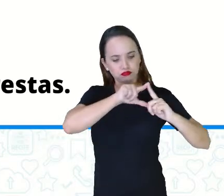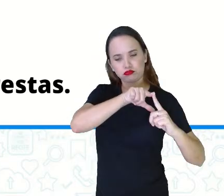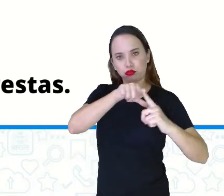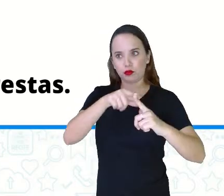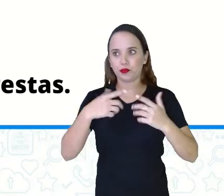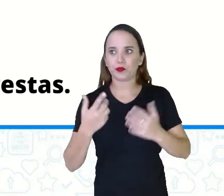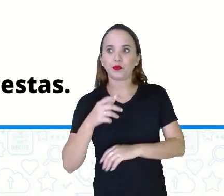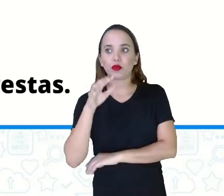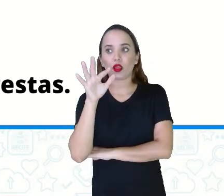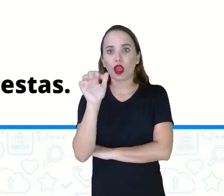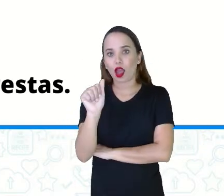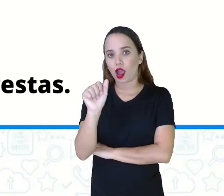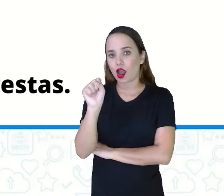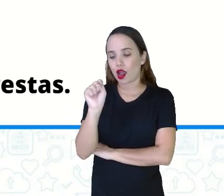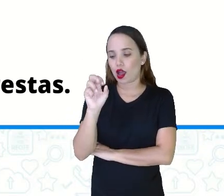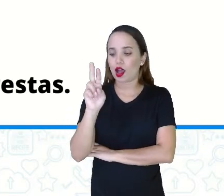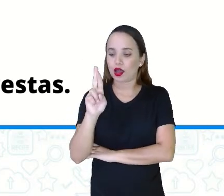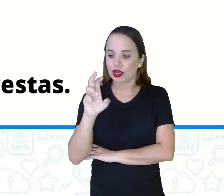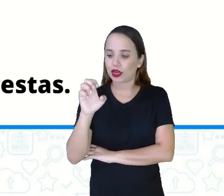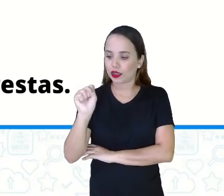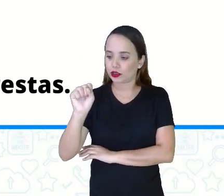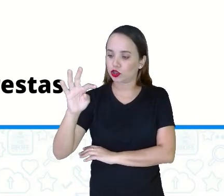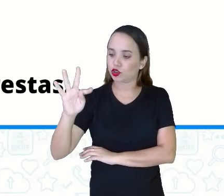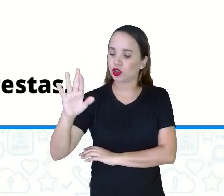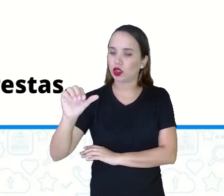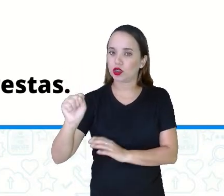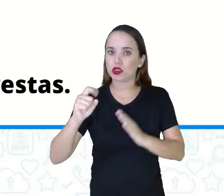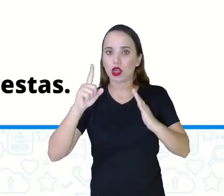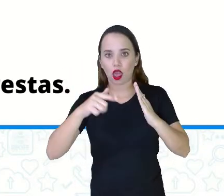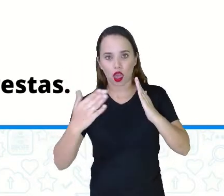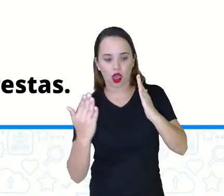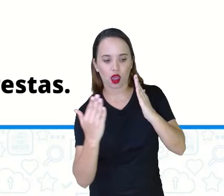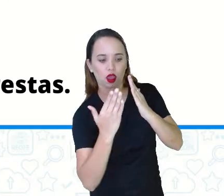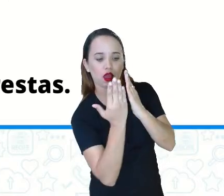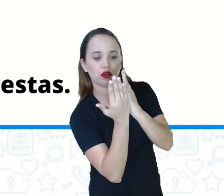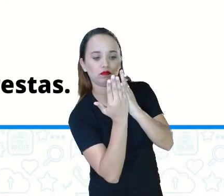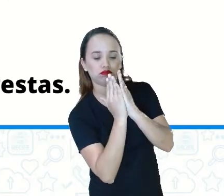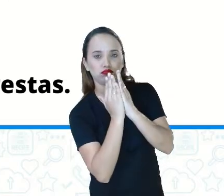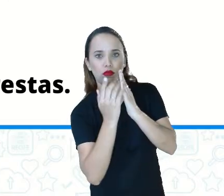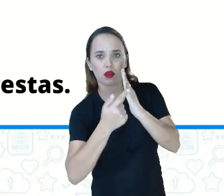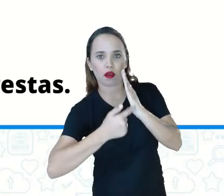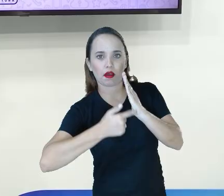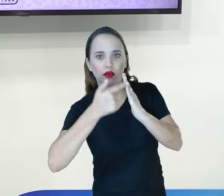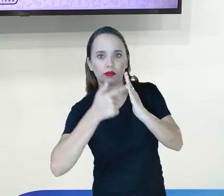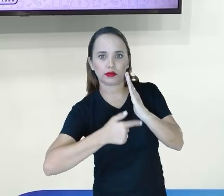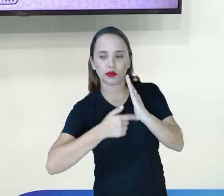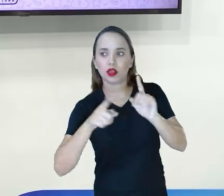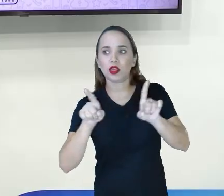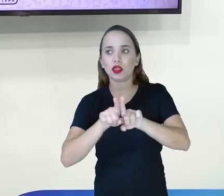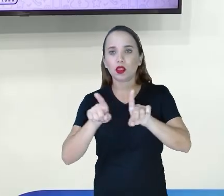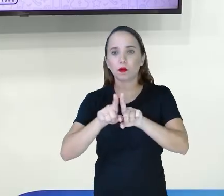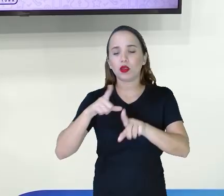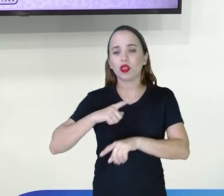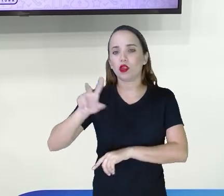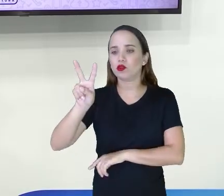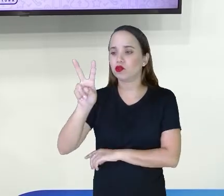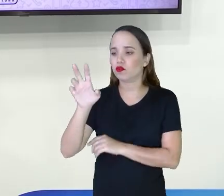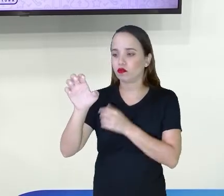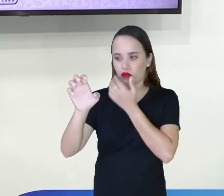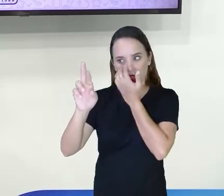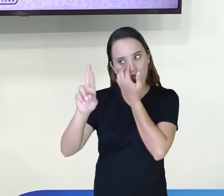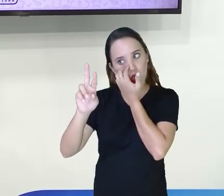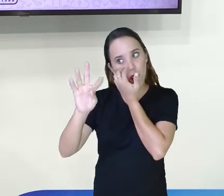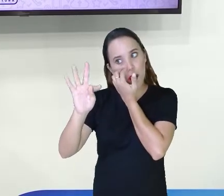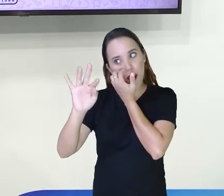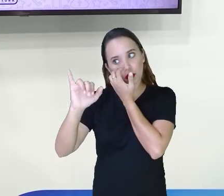ligação entre uma face e outra. E eu tenho os meus vértices, que são os pontos de encontro